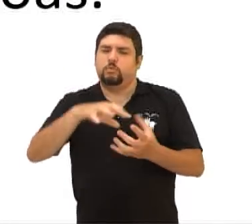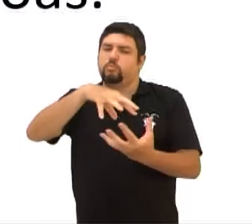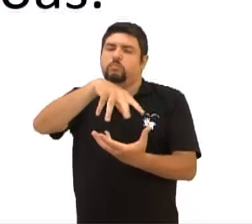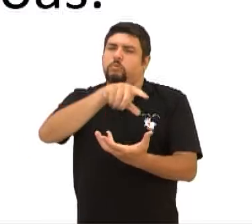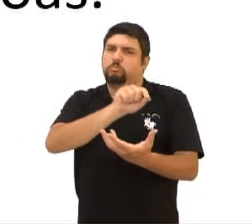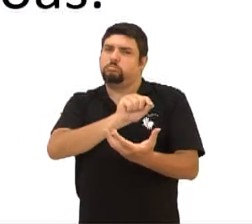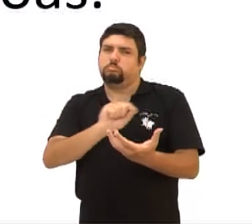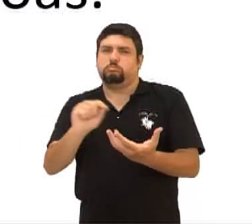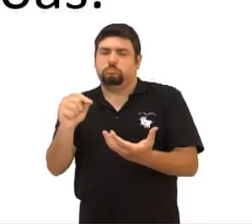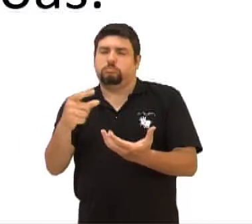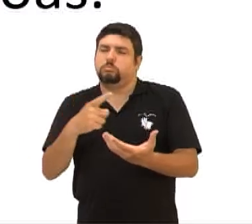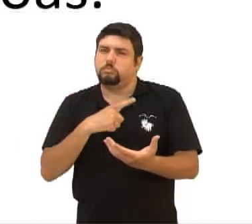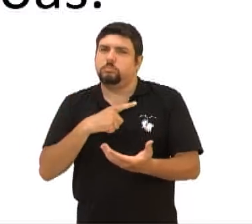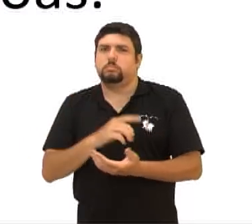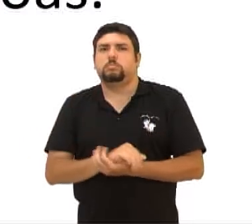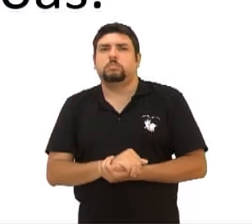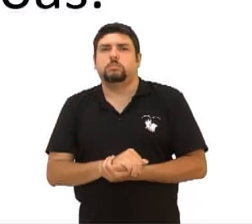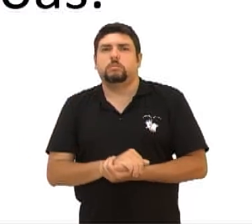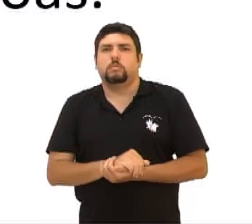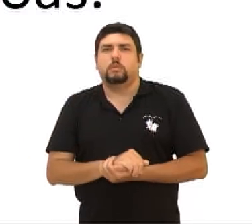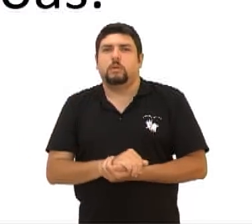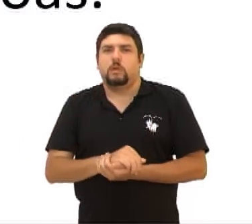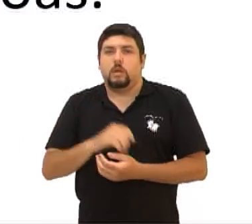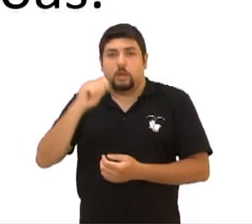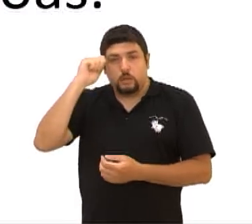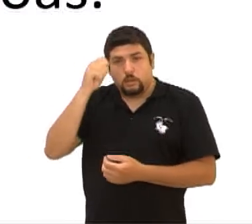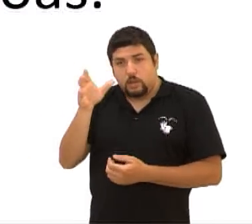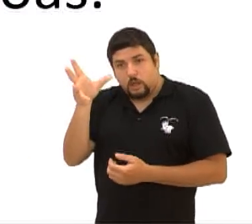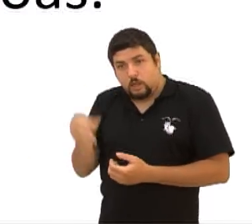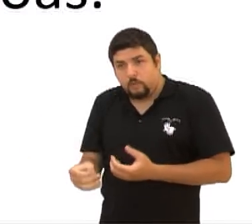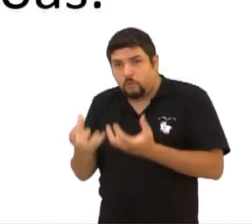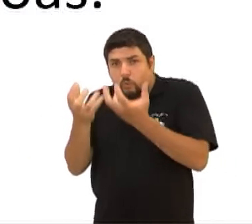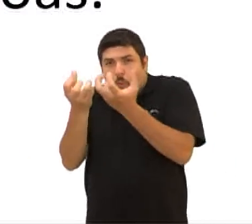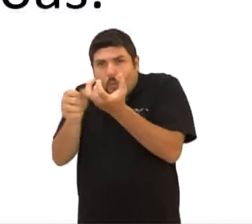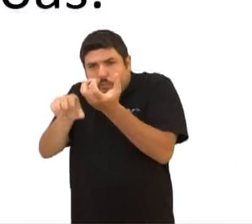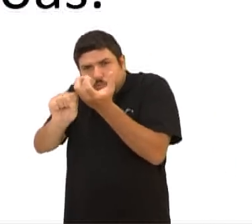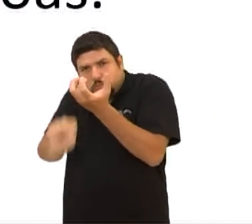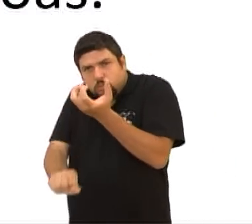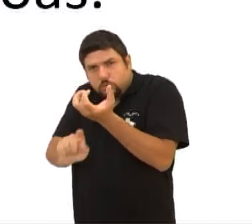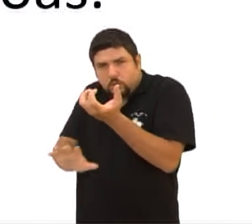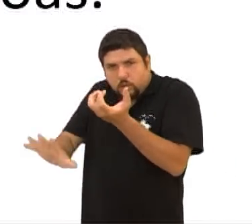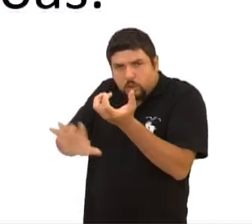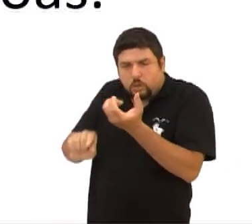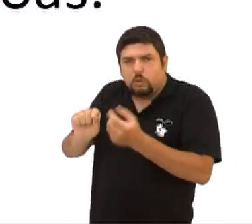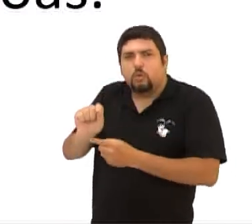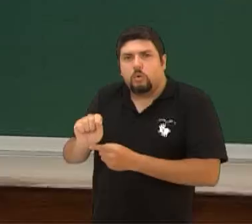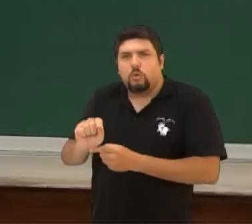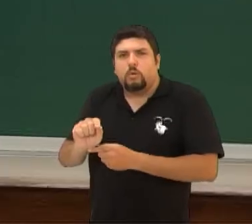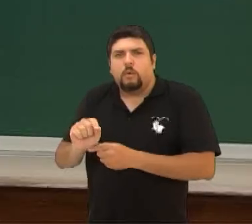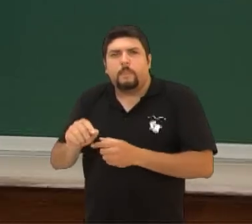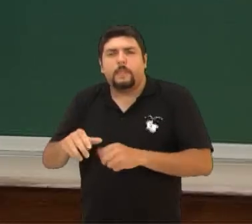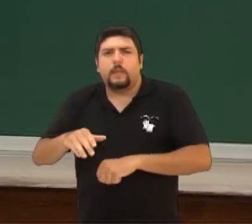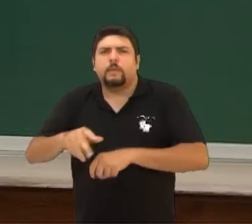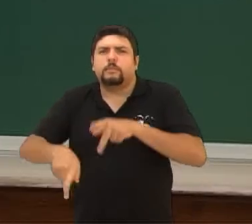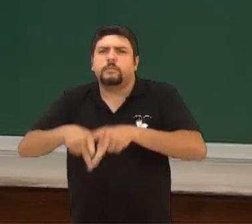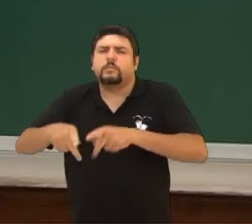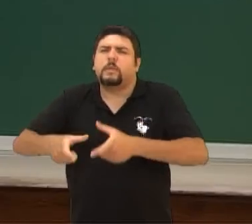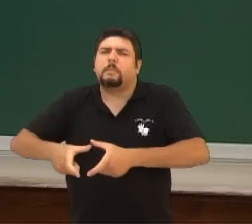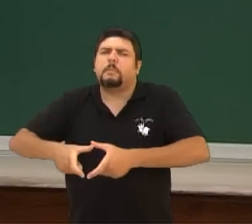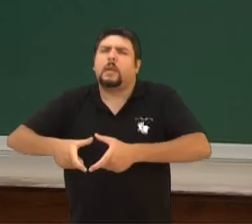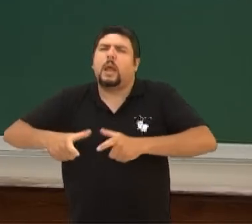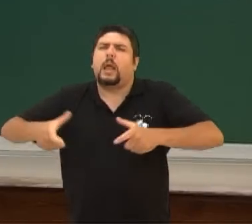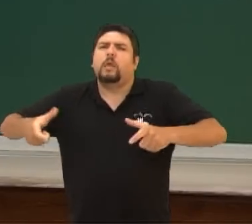em todos os continentes. A África subsaariana, né, infelizmente, apresenta esse índice da maior população vivendo em